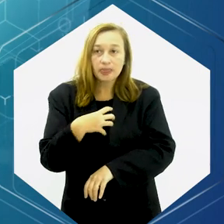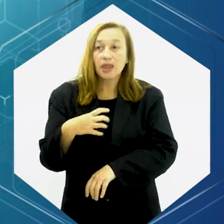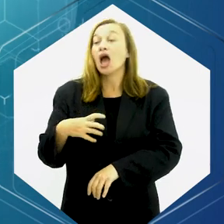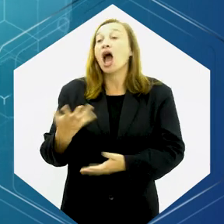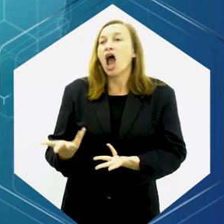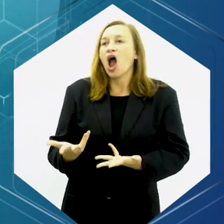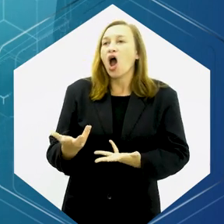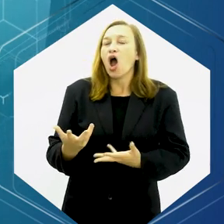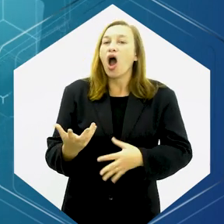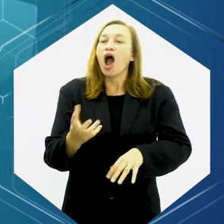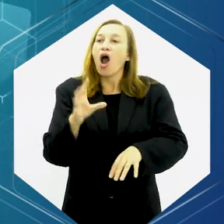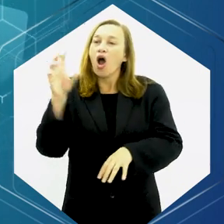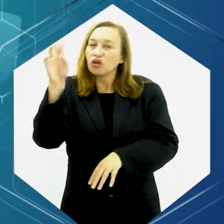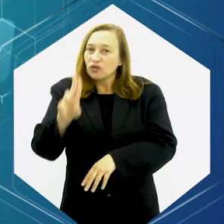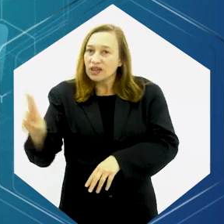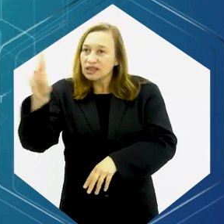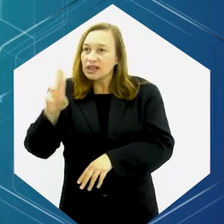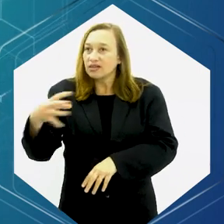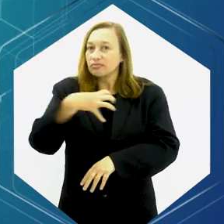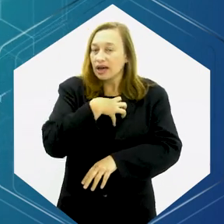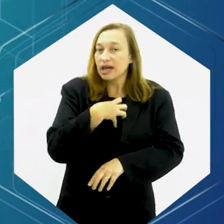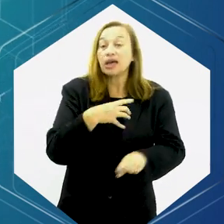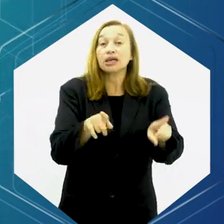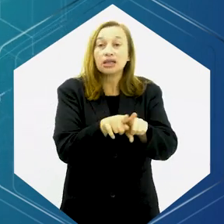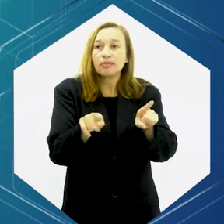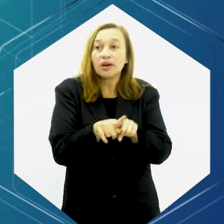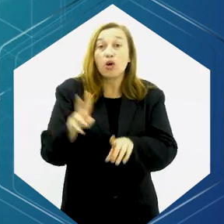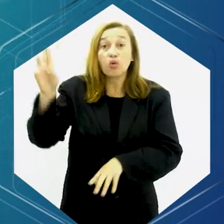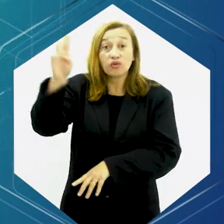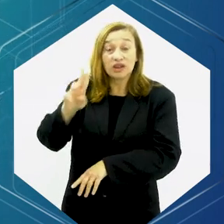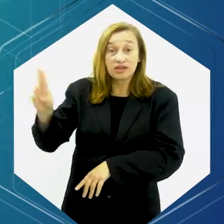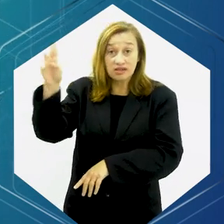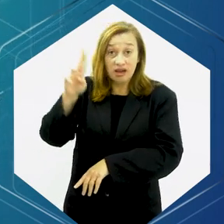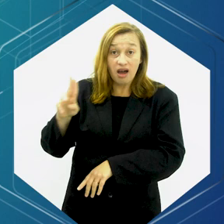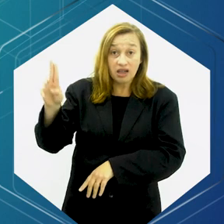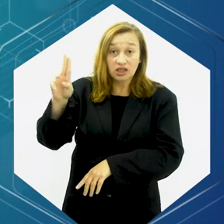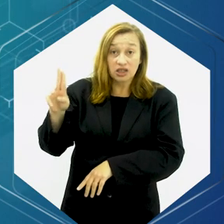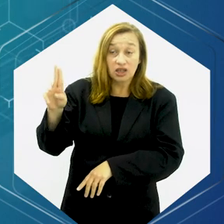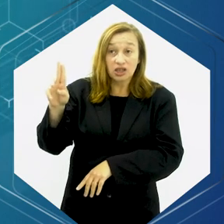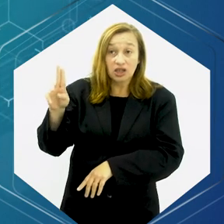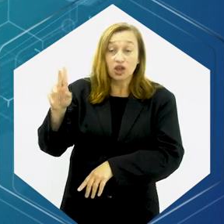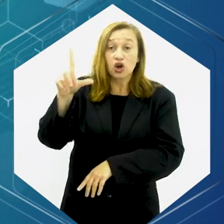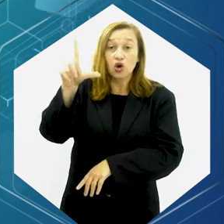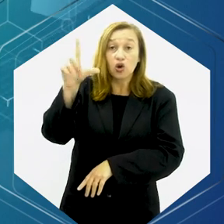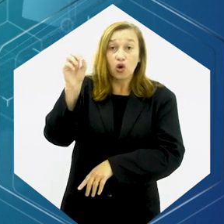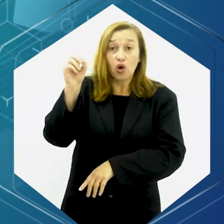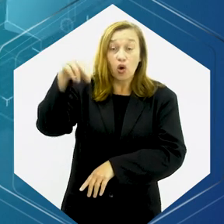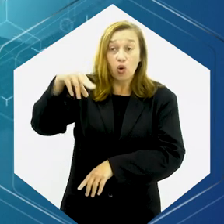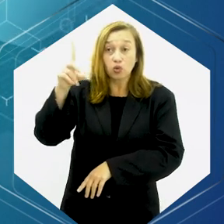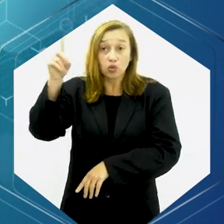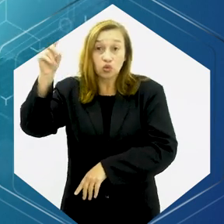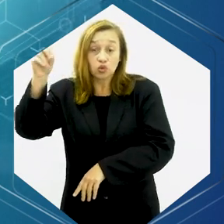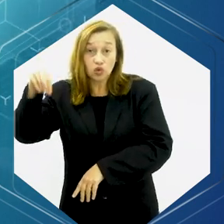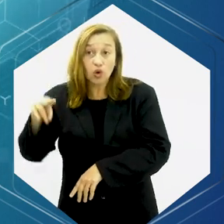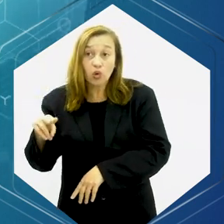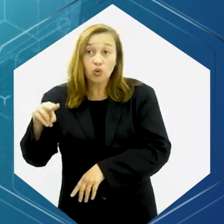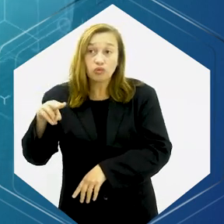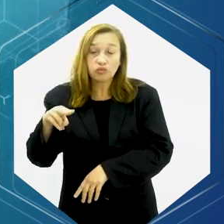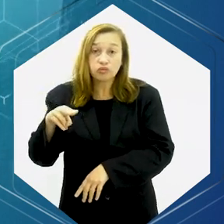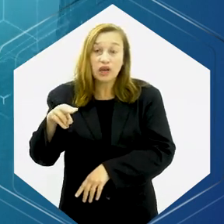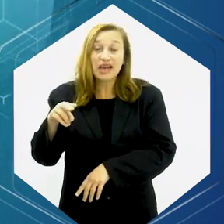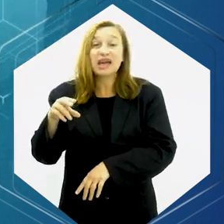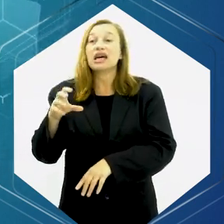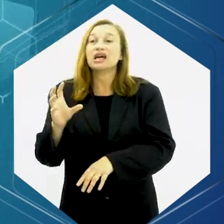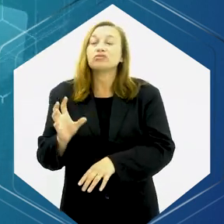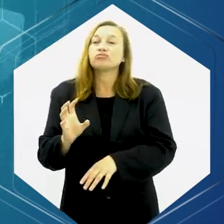Universidade Federal da Bahia e a university College London Ah esse nós temos um projeto maior onde a gente tá